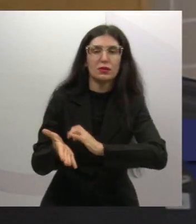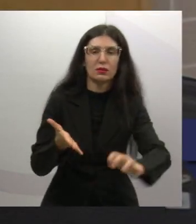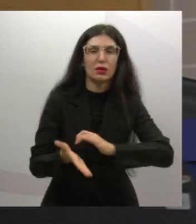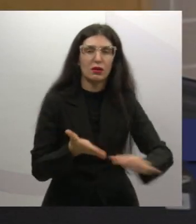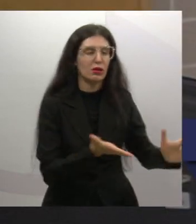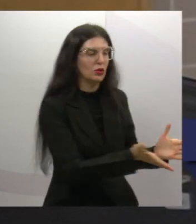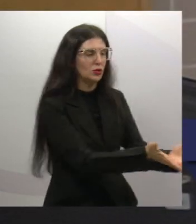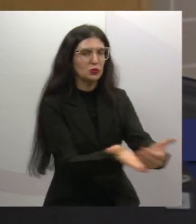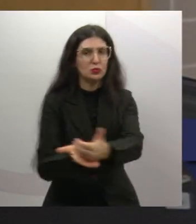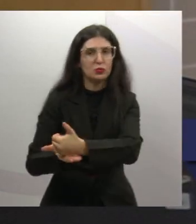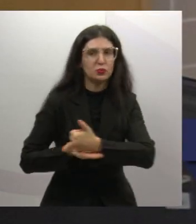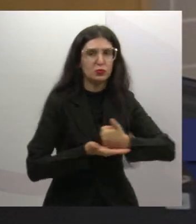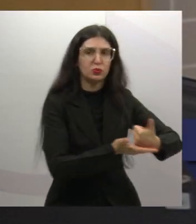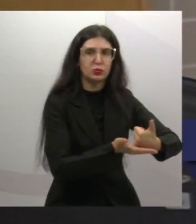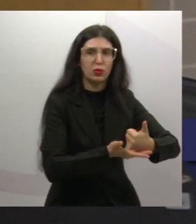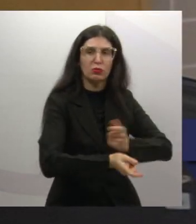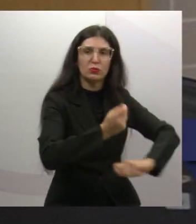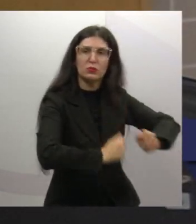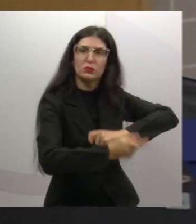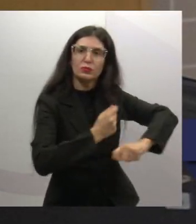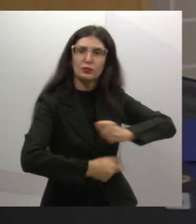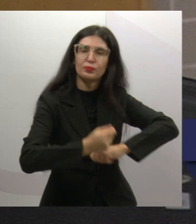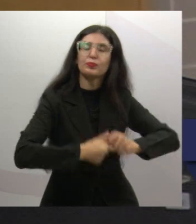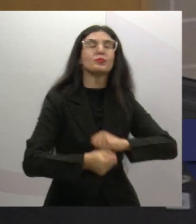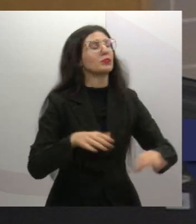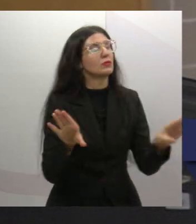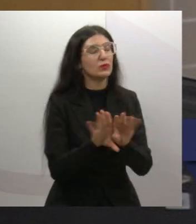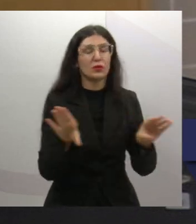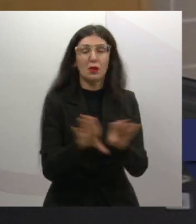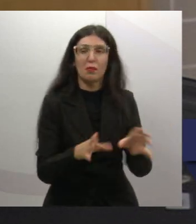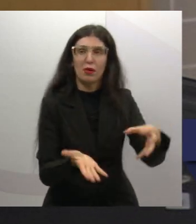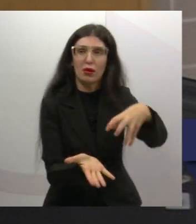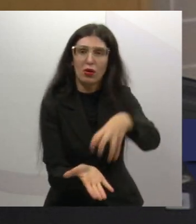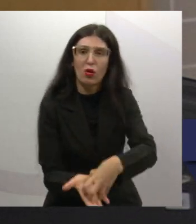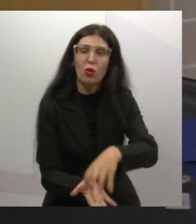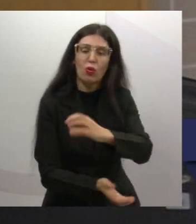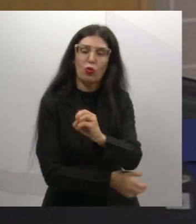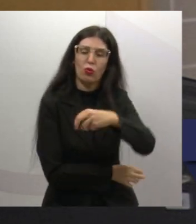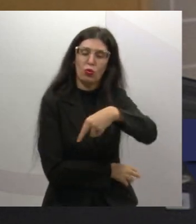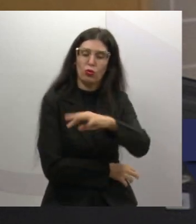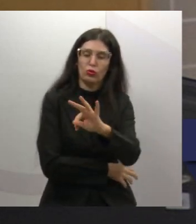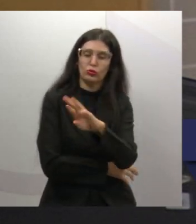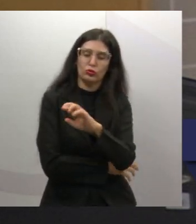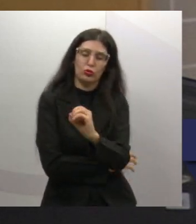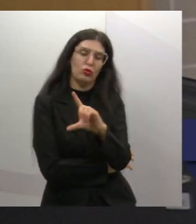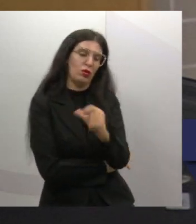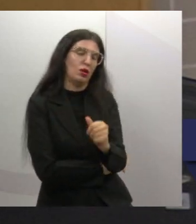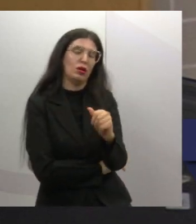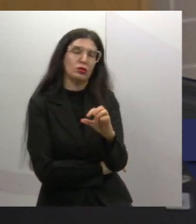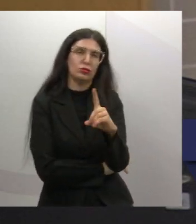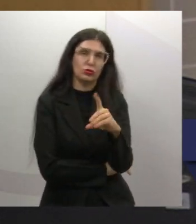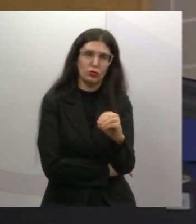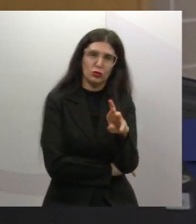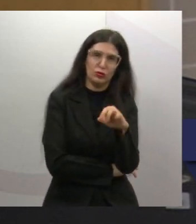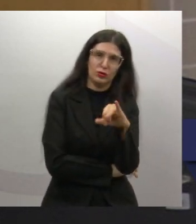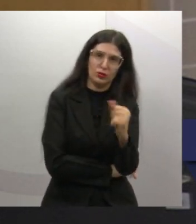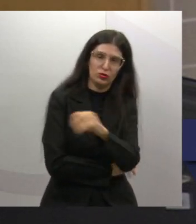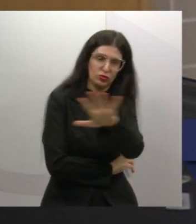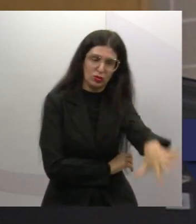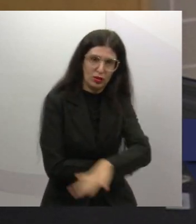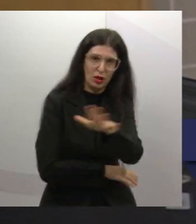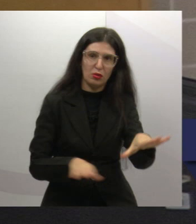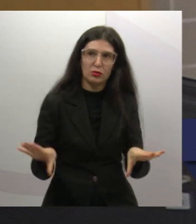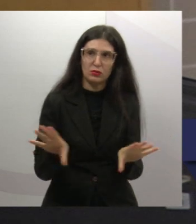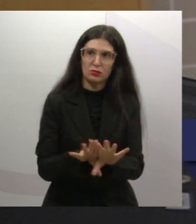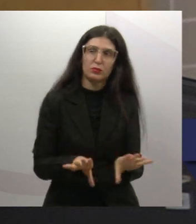e contabiliza. Agradecer a Controladoria Geral e também a Controladoria Orçamentária e Financeira do município,